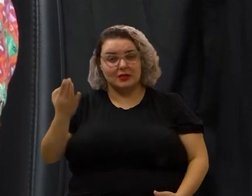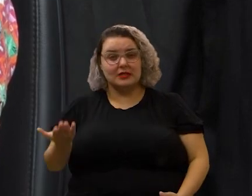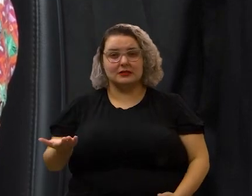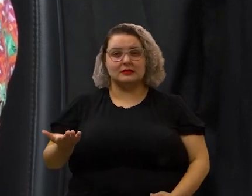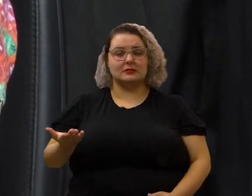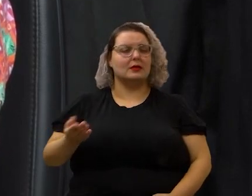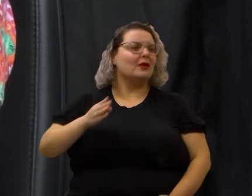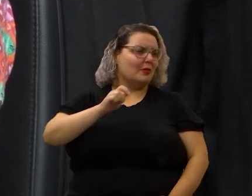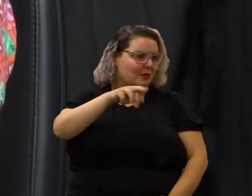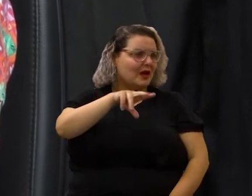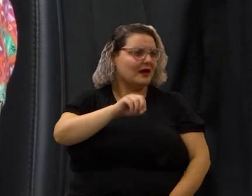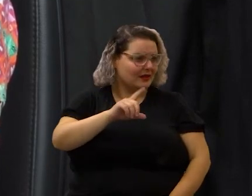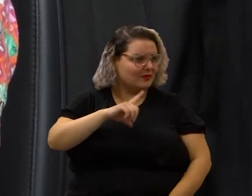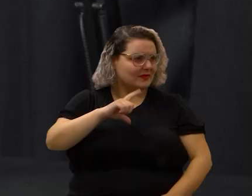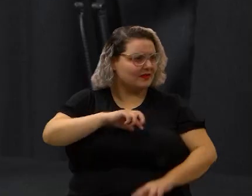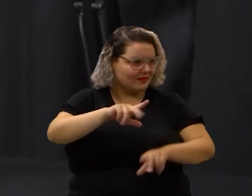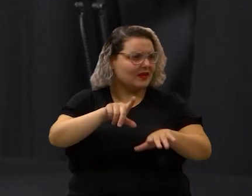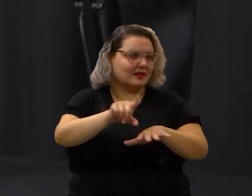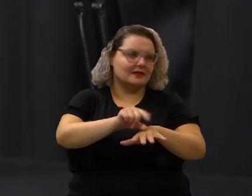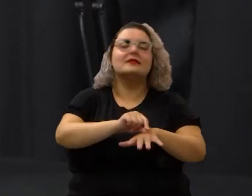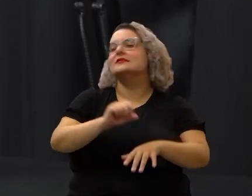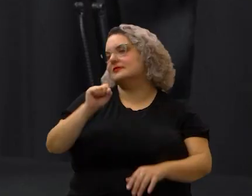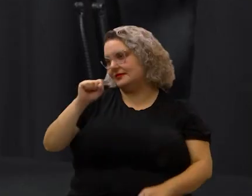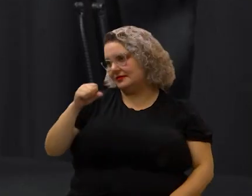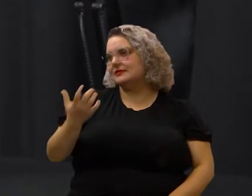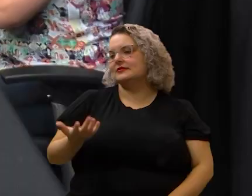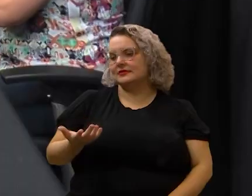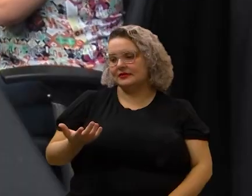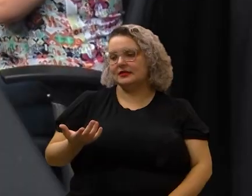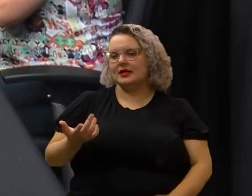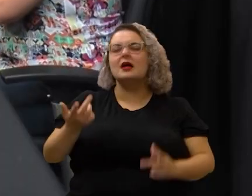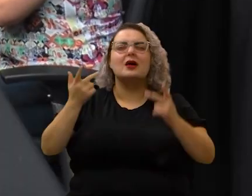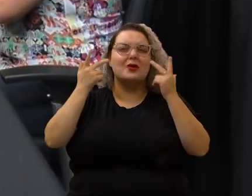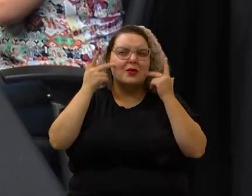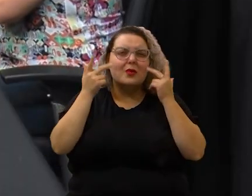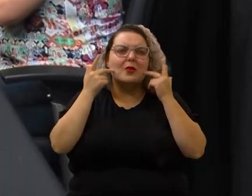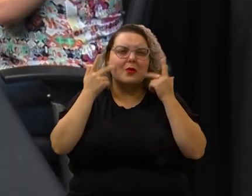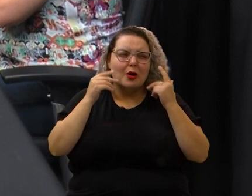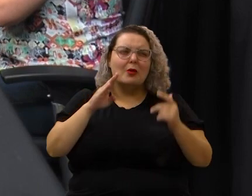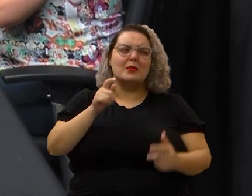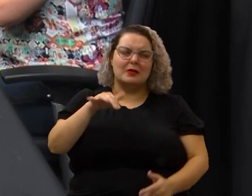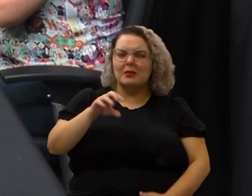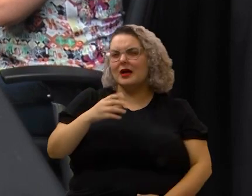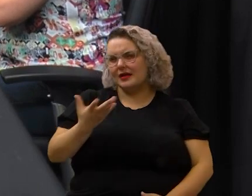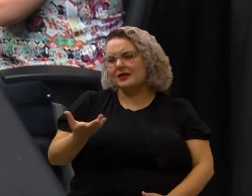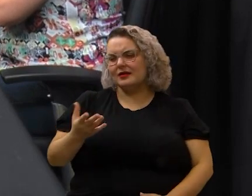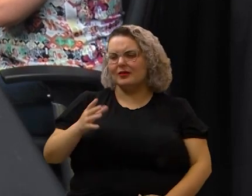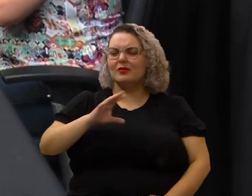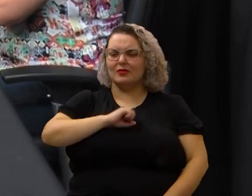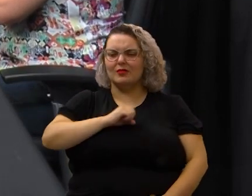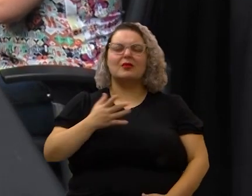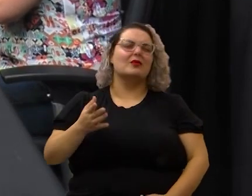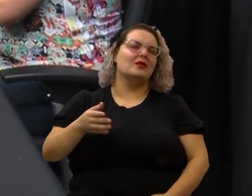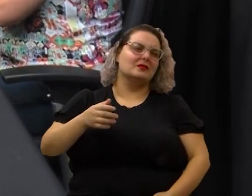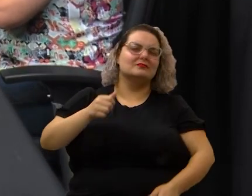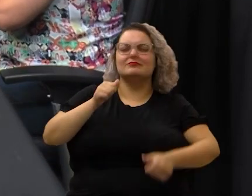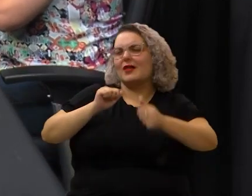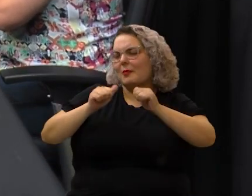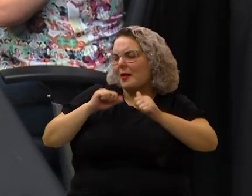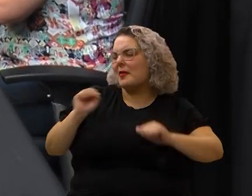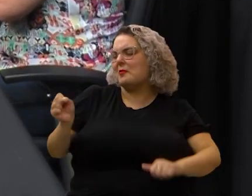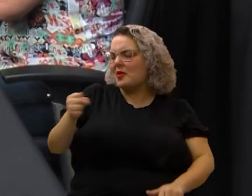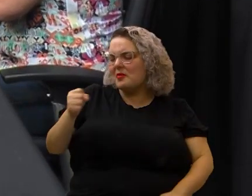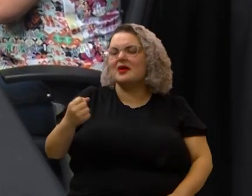Gosto de... Barão tem bastante, né, opção. Barão. Eu geralmente vou bastante para Barão, Geraldo. Gosto também de sair, tomar